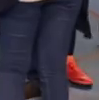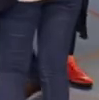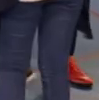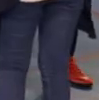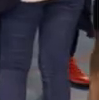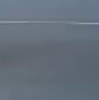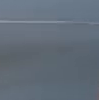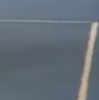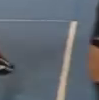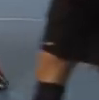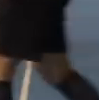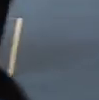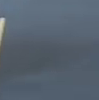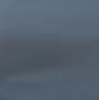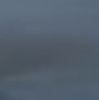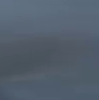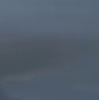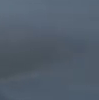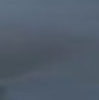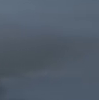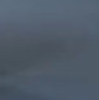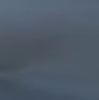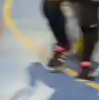mais beleza este encontro que nós vamos organizando.